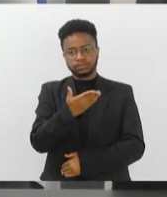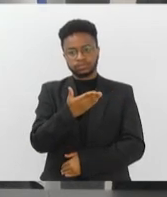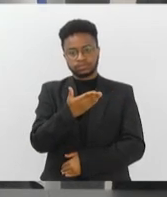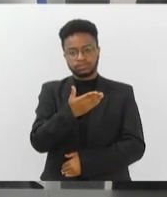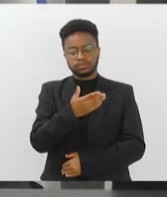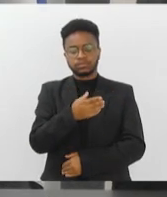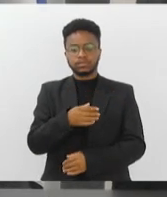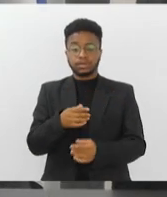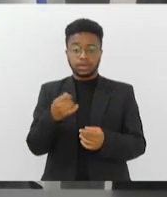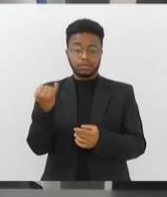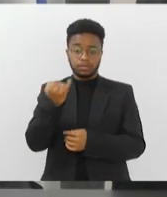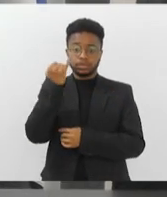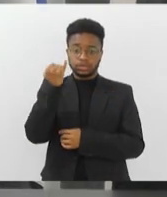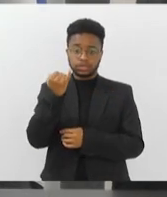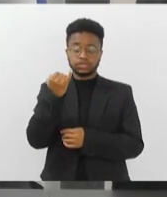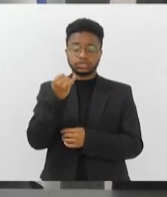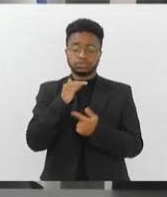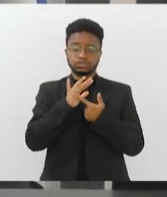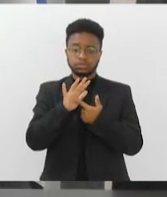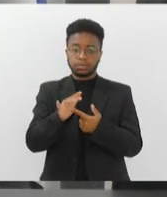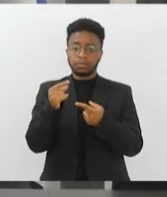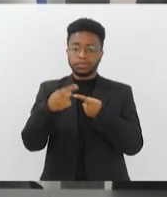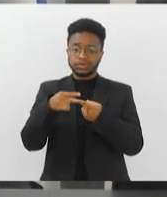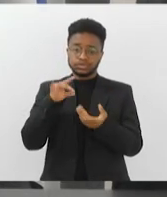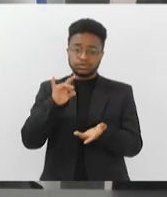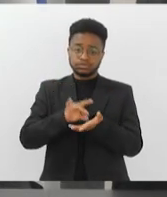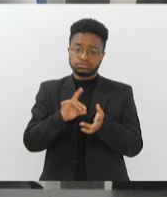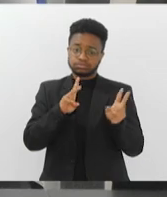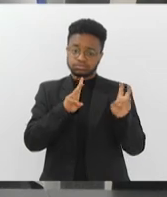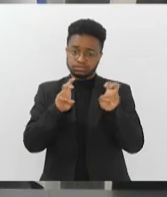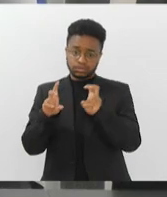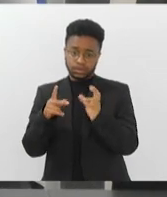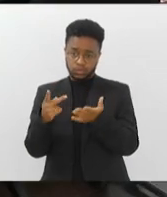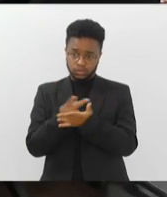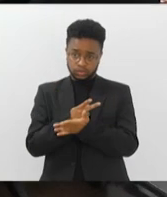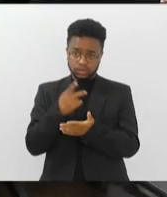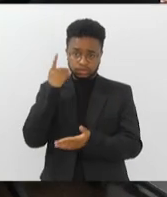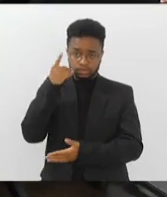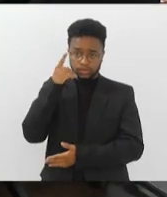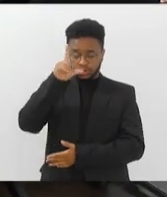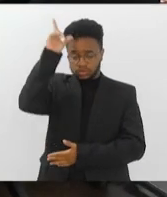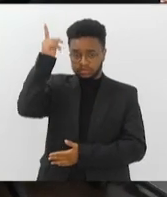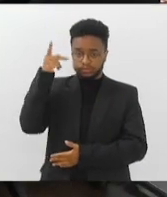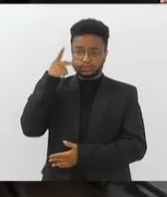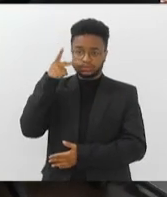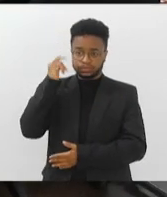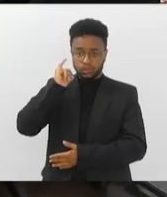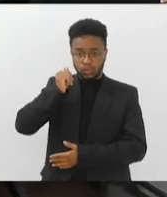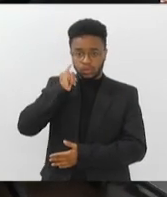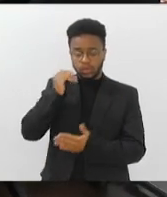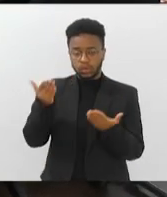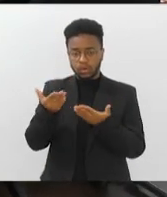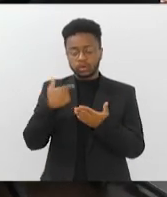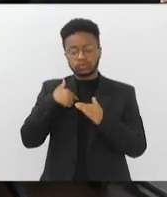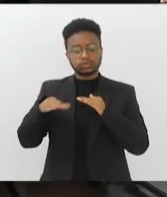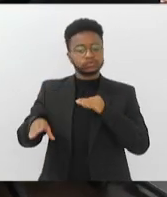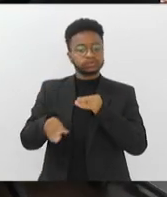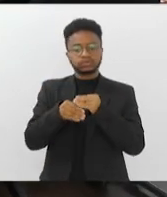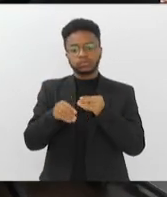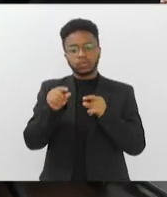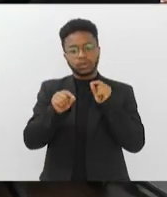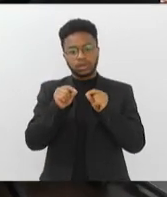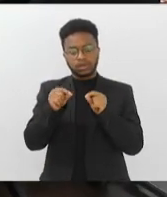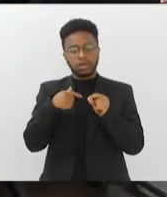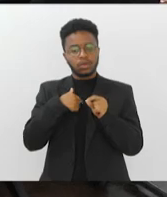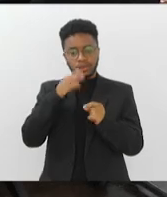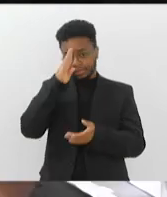aliás, fundamentado, não teria como discordar, porque são fatos que o deputado Luiz Paulo narrou. Eu queria acrescentar só uma coisa, eu acho que a